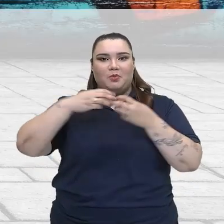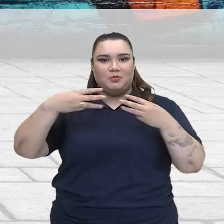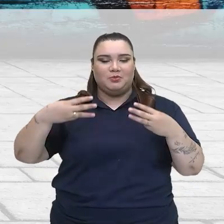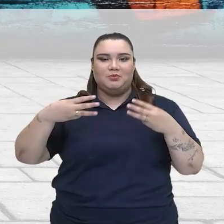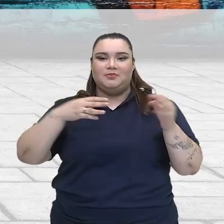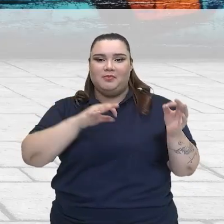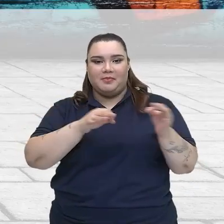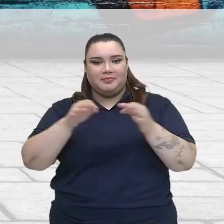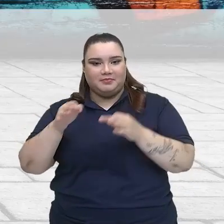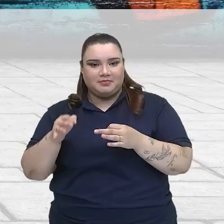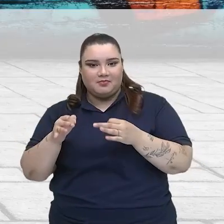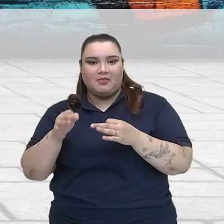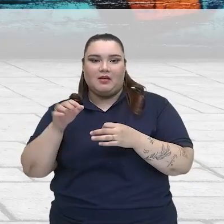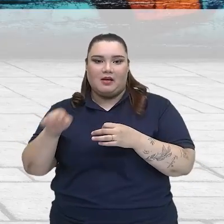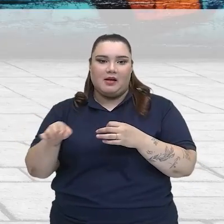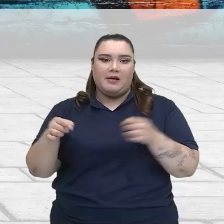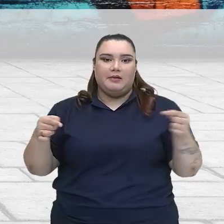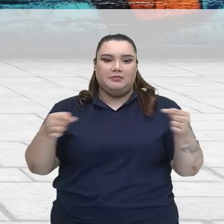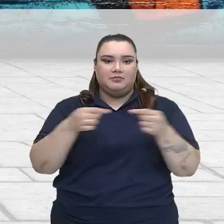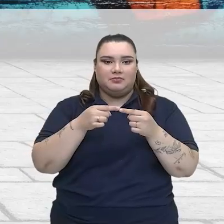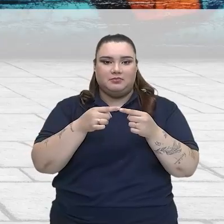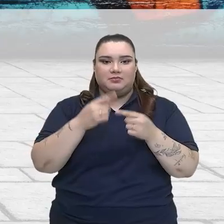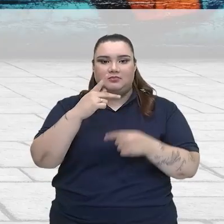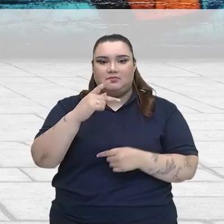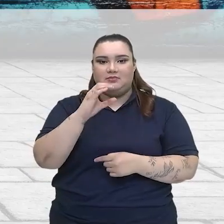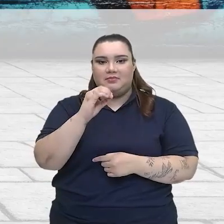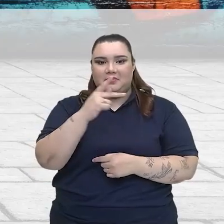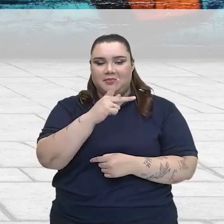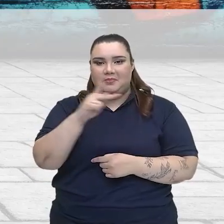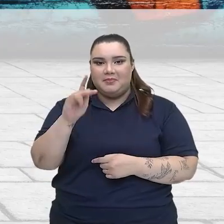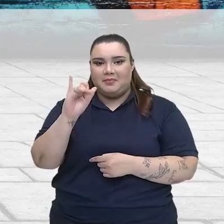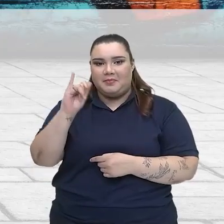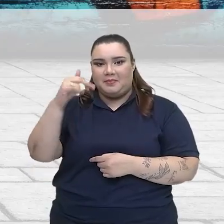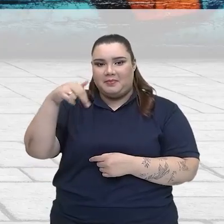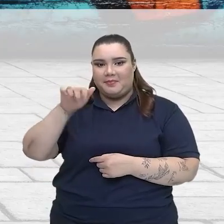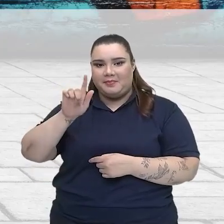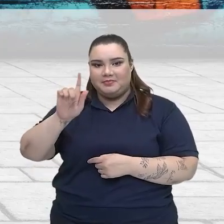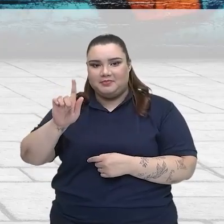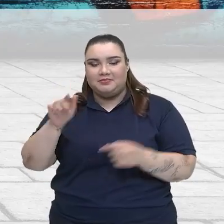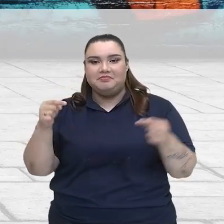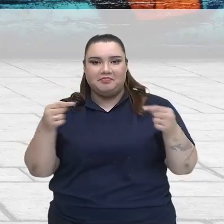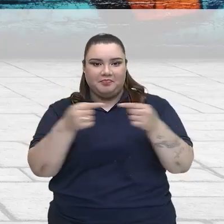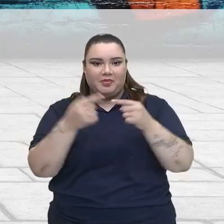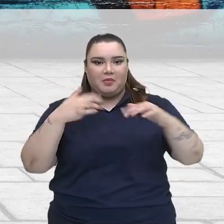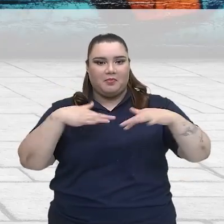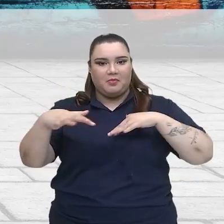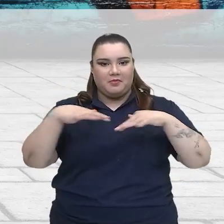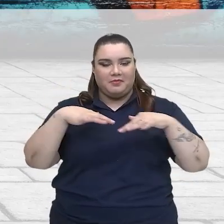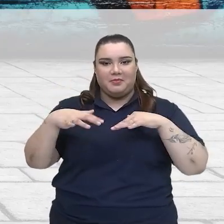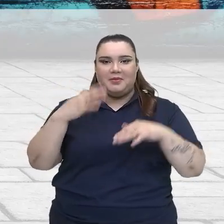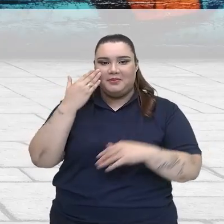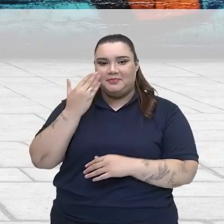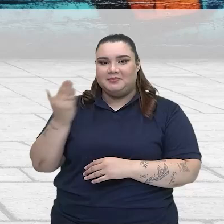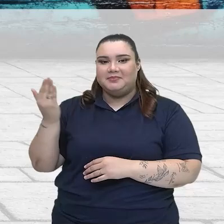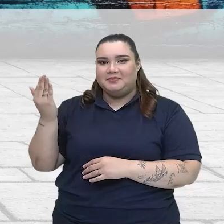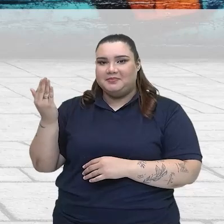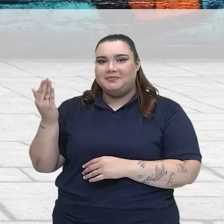vou colocar mais força. Aí nessa hora contrai bastante Aí músculo, contrai a né? musculatura. Pra ficar bem Esse em rígido. si é